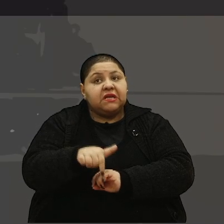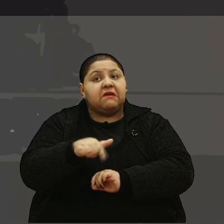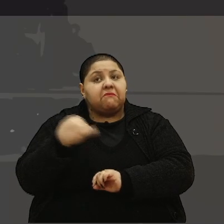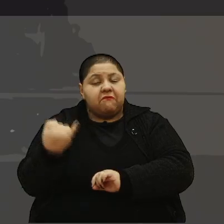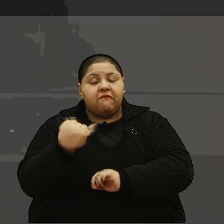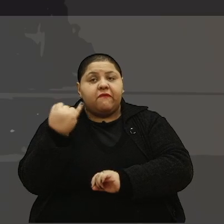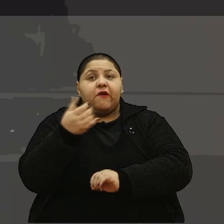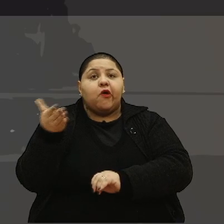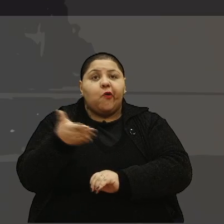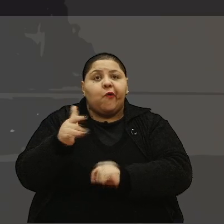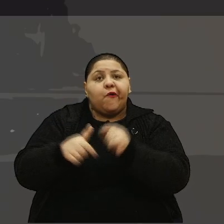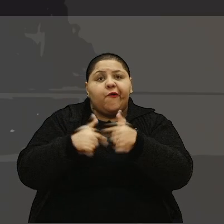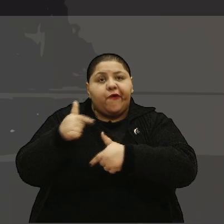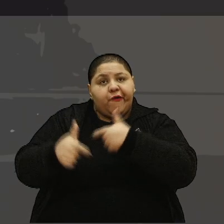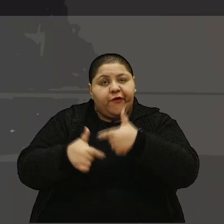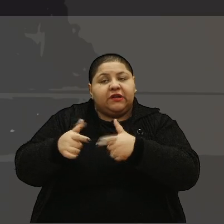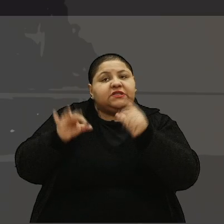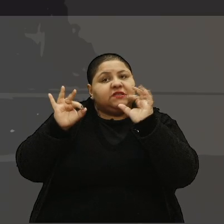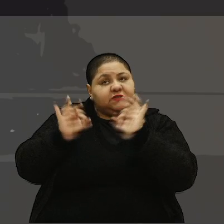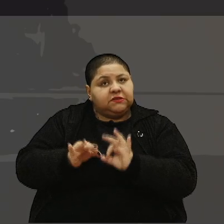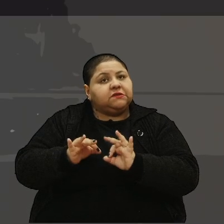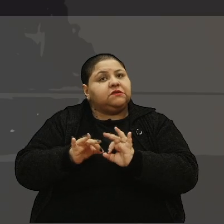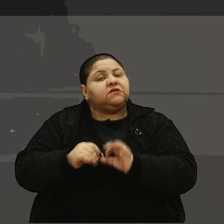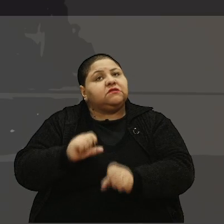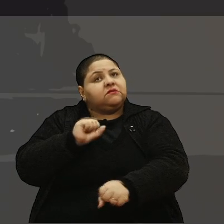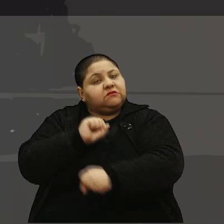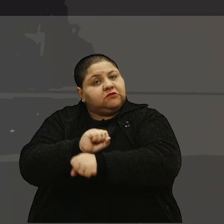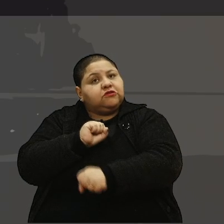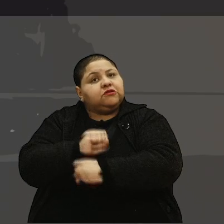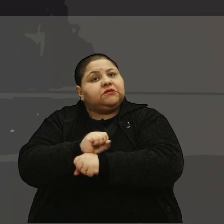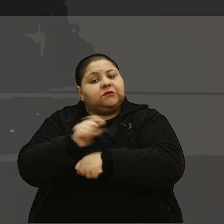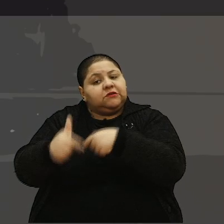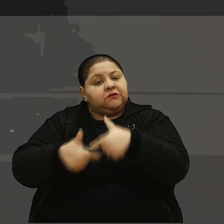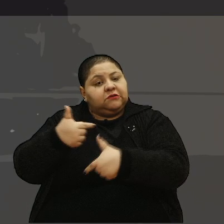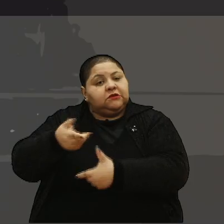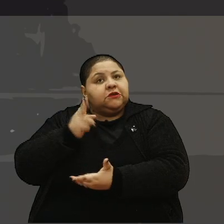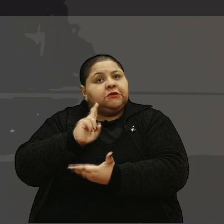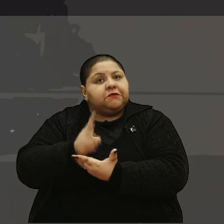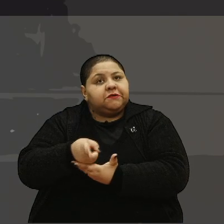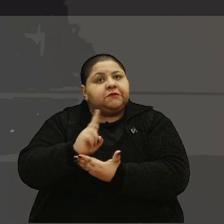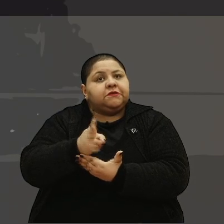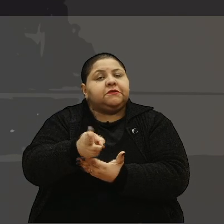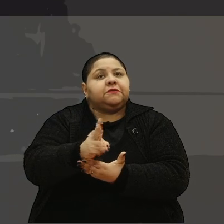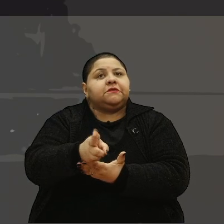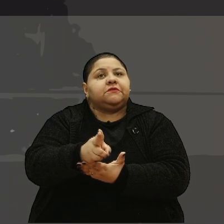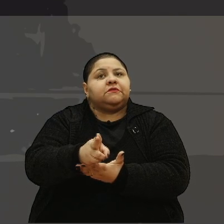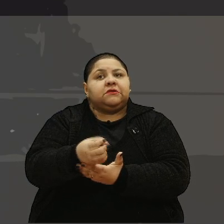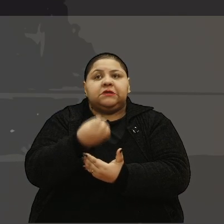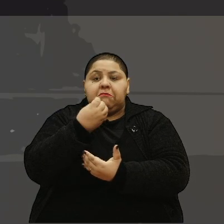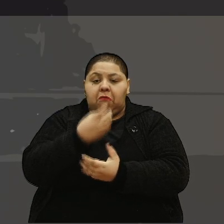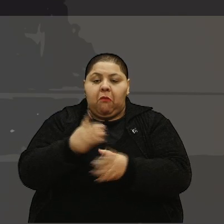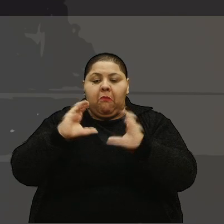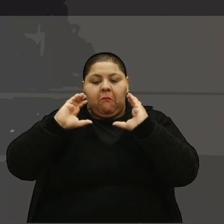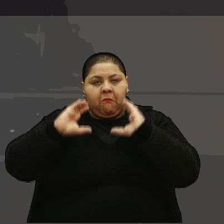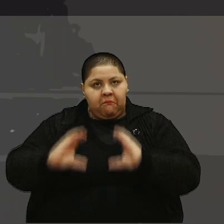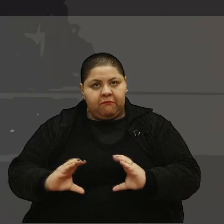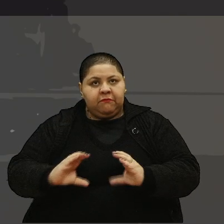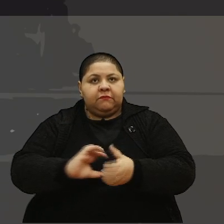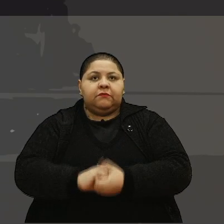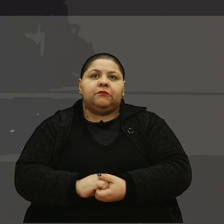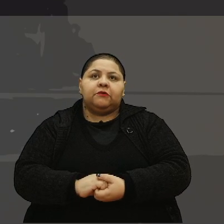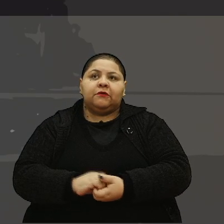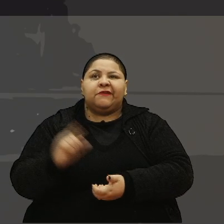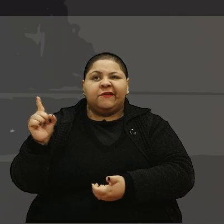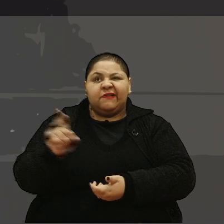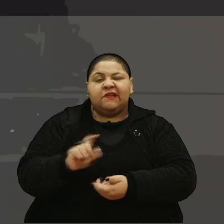Então, hoje é um trabalho muito eficaz, espero que esse trabalho continue nessa linha e essa boa conduta, que é, de